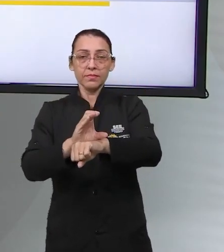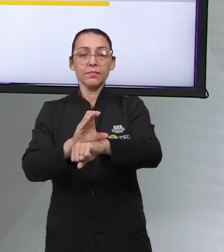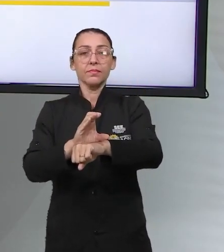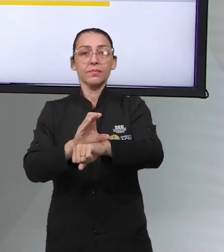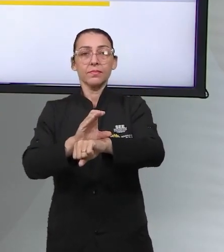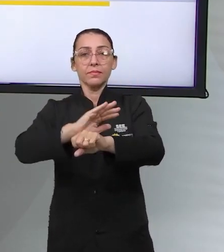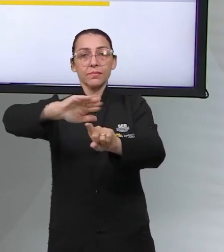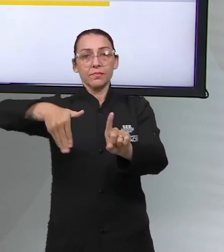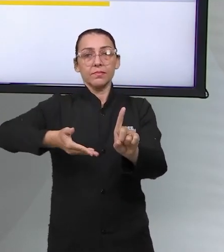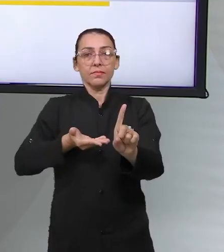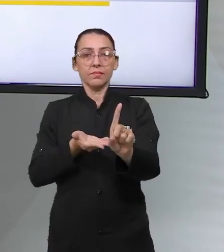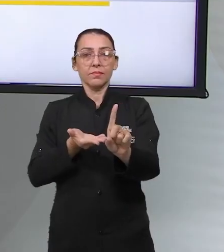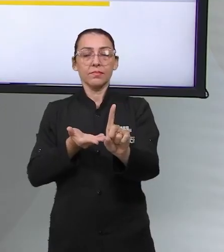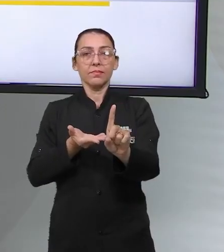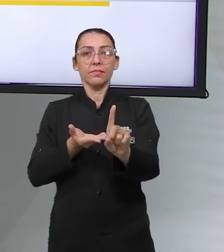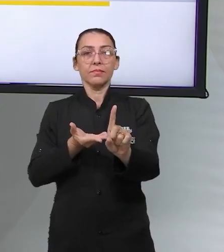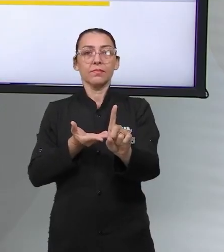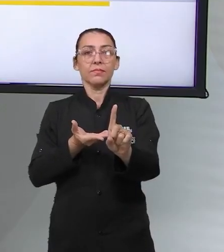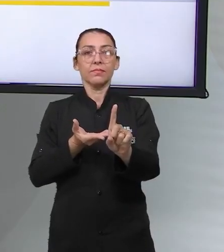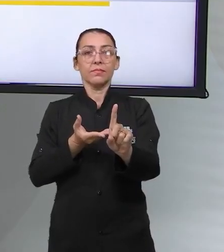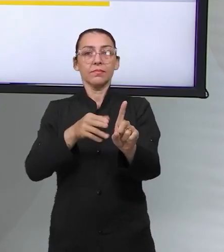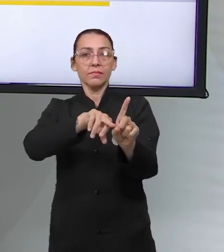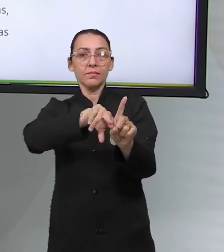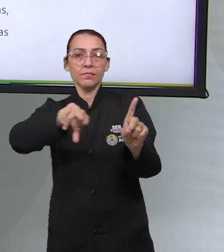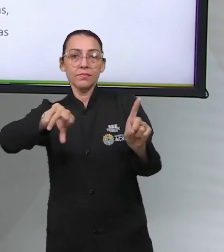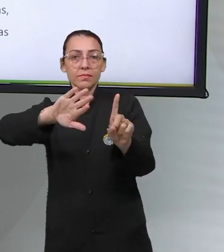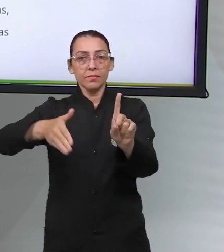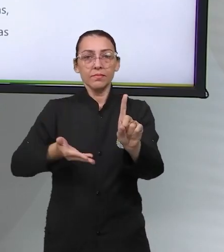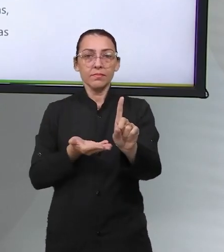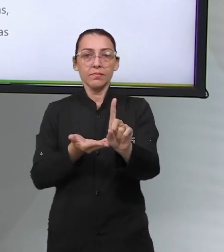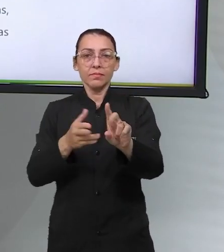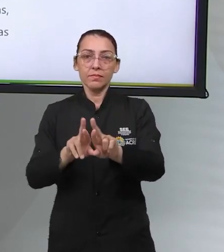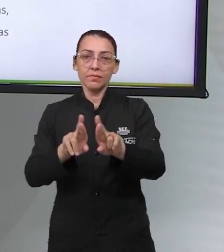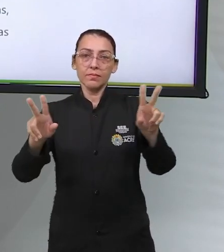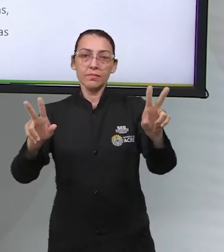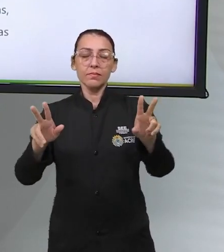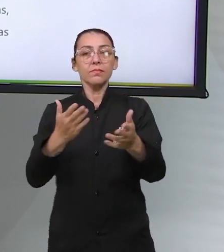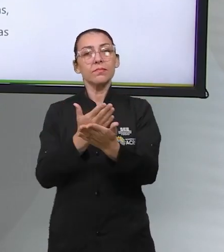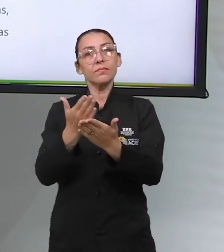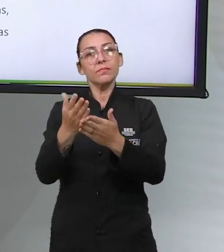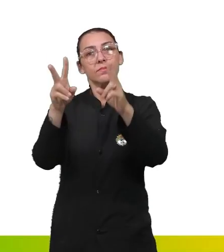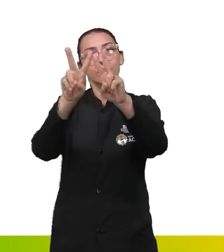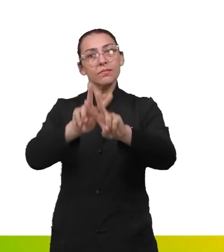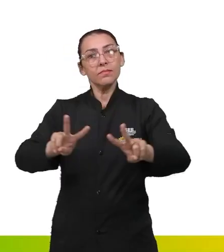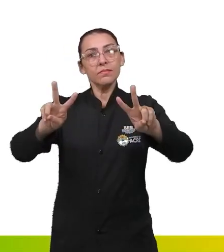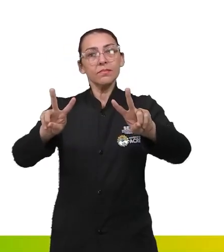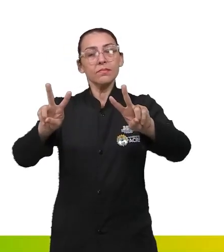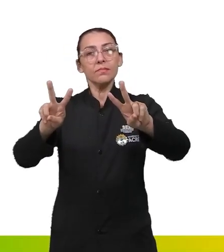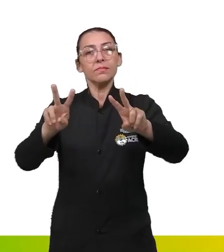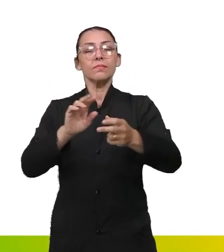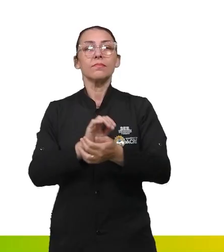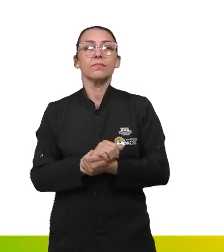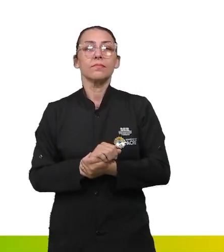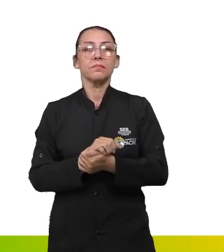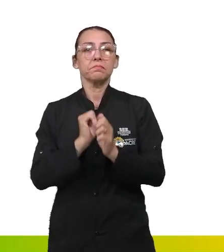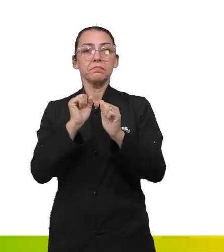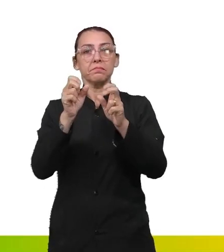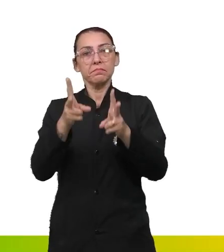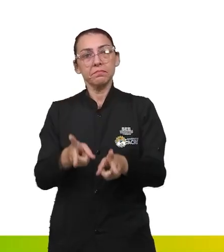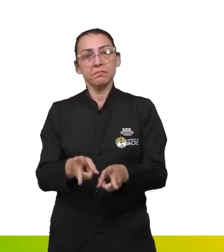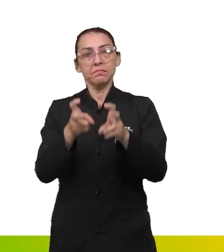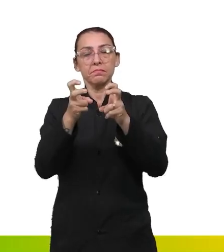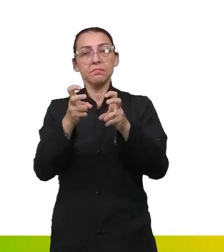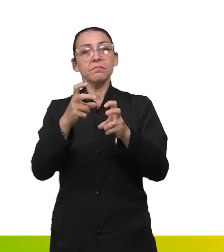será abordado com distintas abordagens. Então, para começar, vamos visualizar em tela. Vocês podem